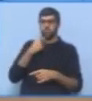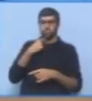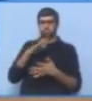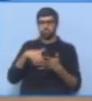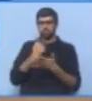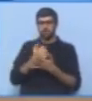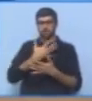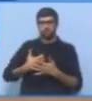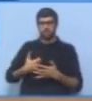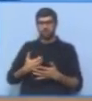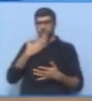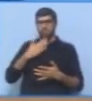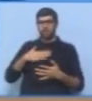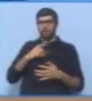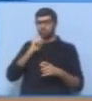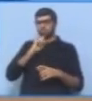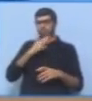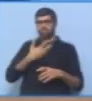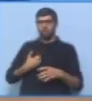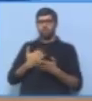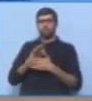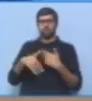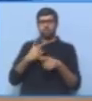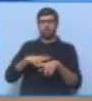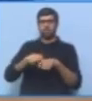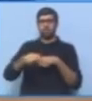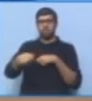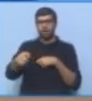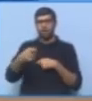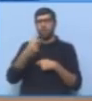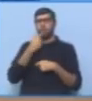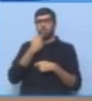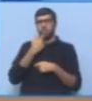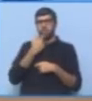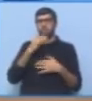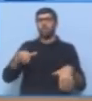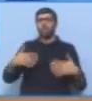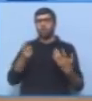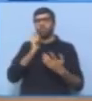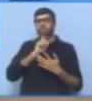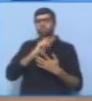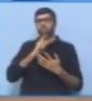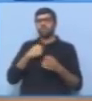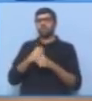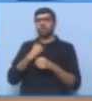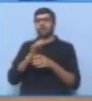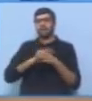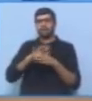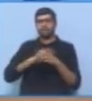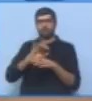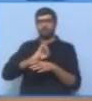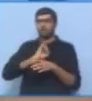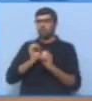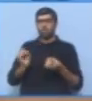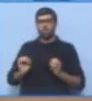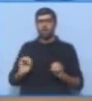no desemprego e a probabilidade de continuar desempregado durante muito tempo é elevadíssima, ou a possibilidade de trabalhar na minha área não